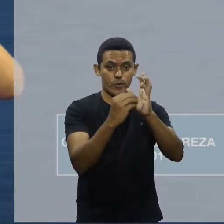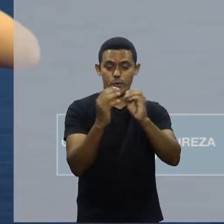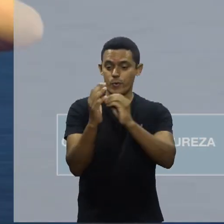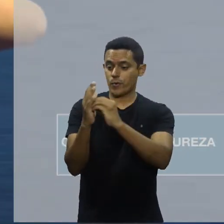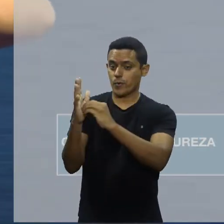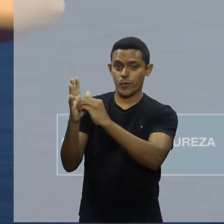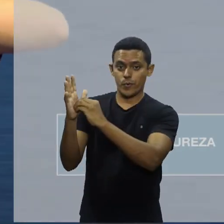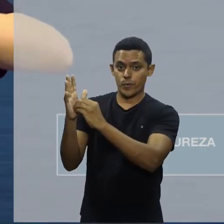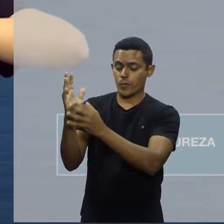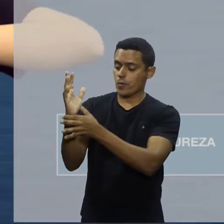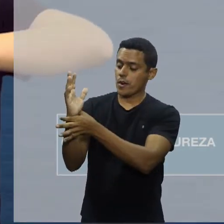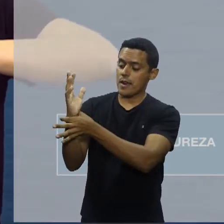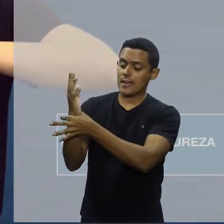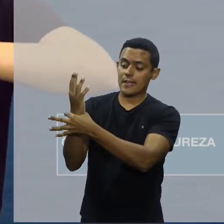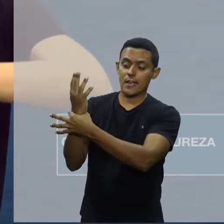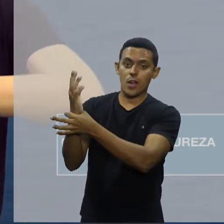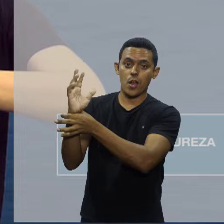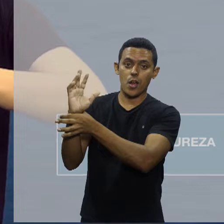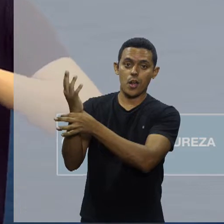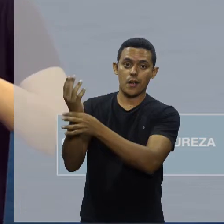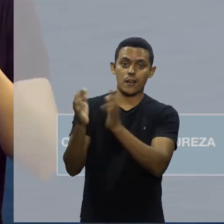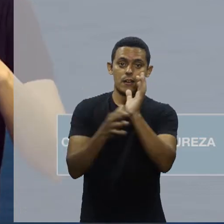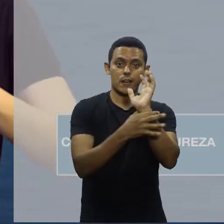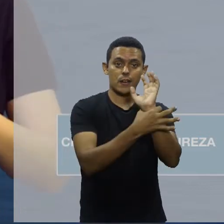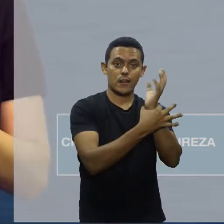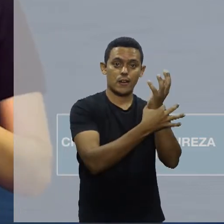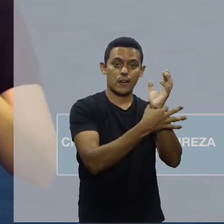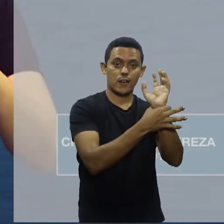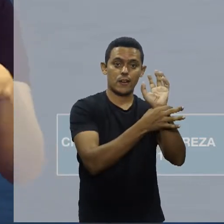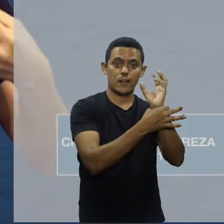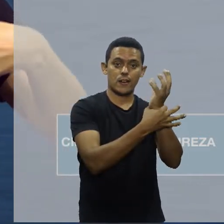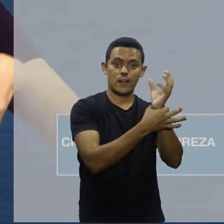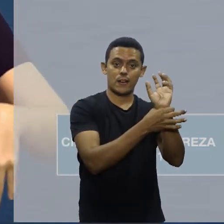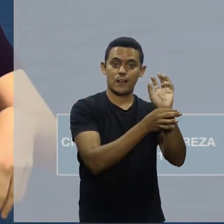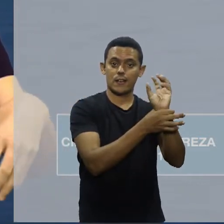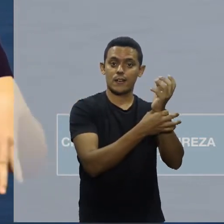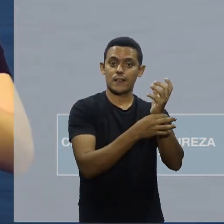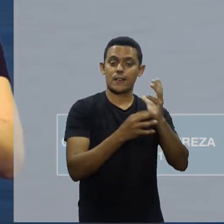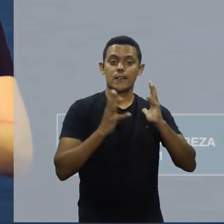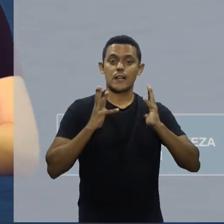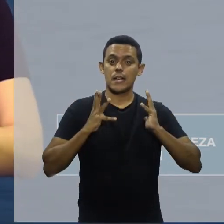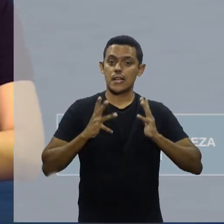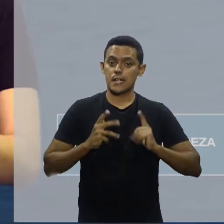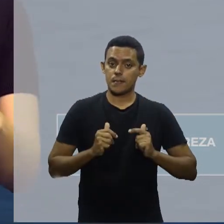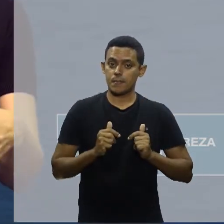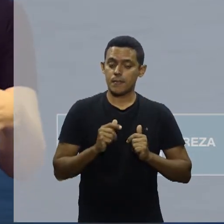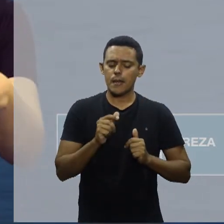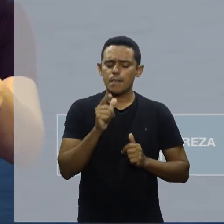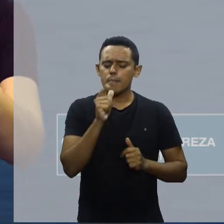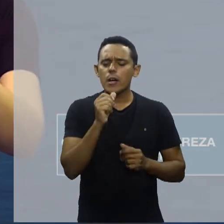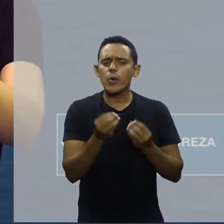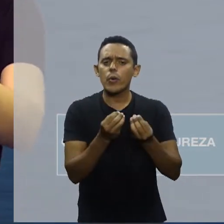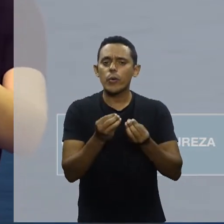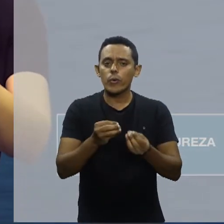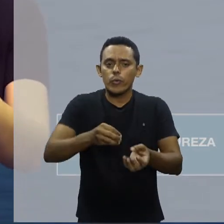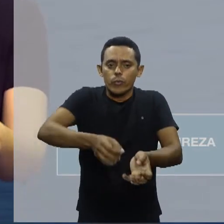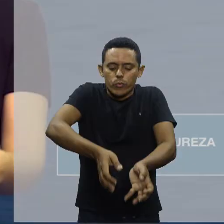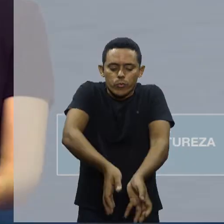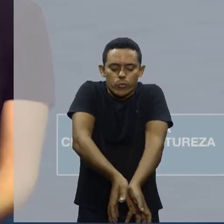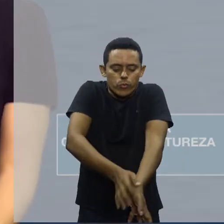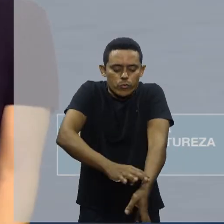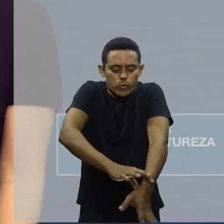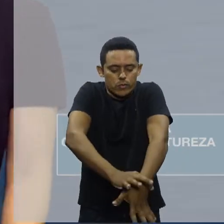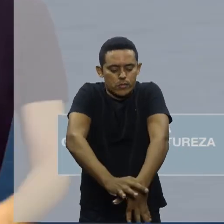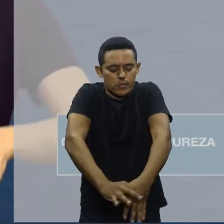punho, esfregar o punho também é importante. E no momento em que vocês vão enxaguar, tirar esse sabão, vocês tirarem ele do